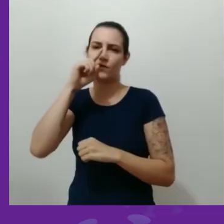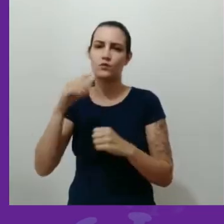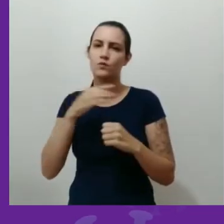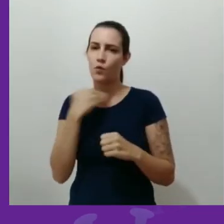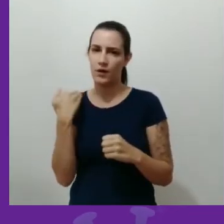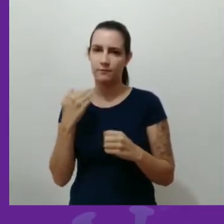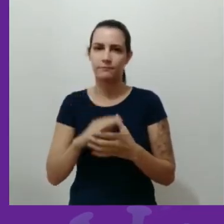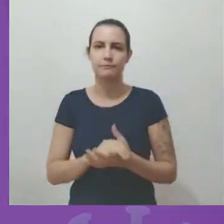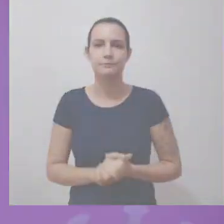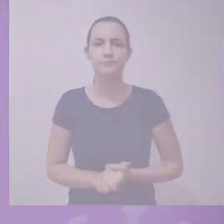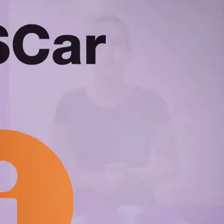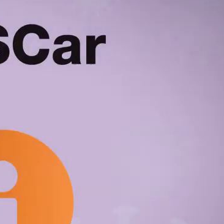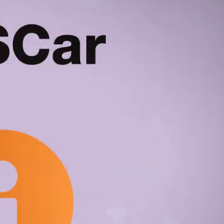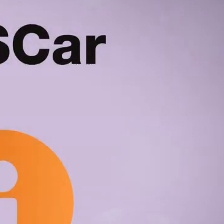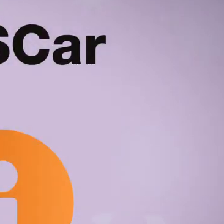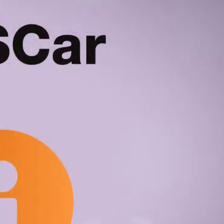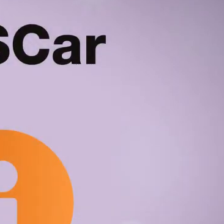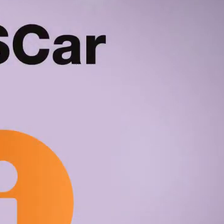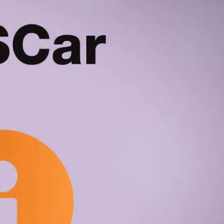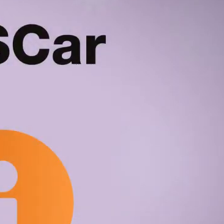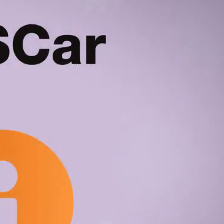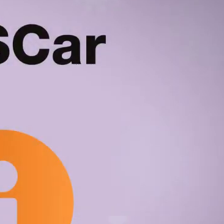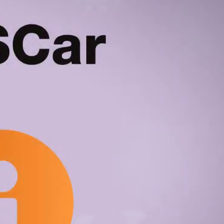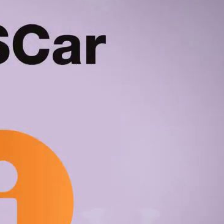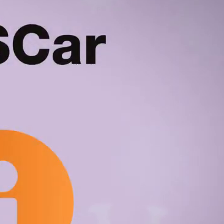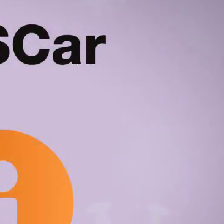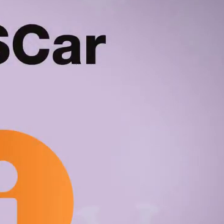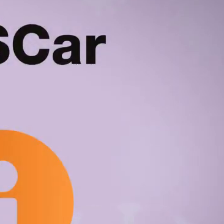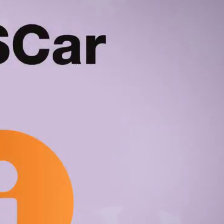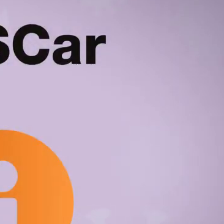chance de morrer bastante aumentada e